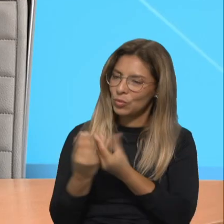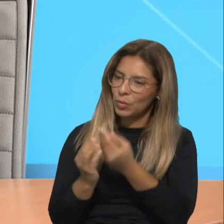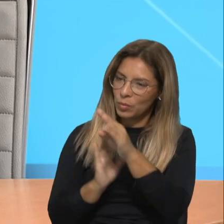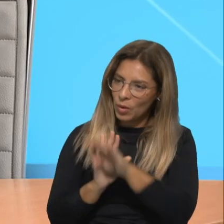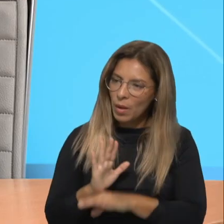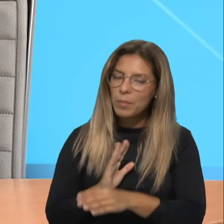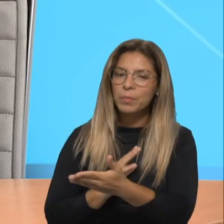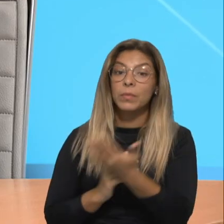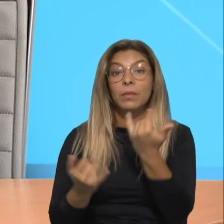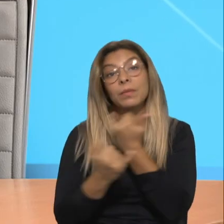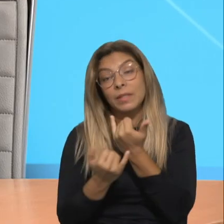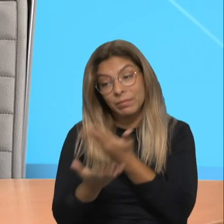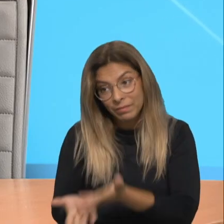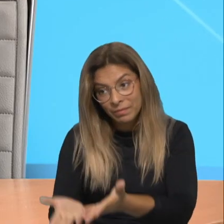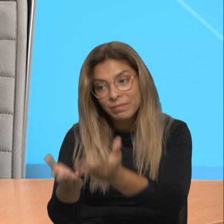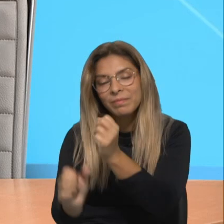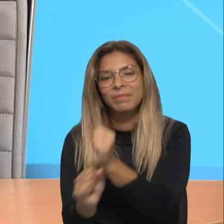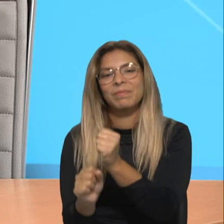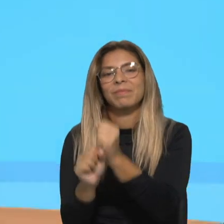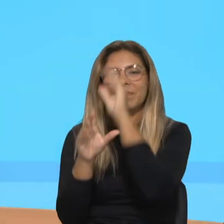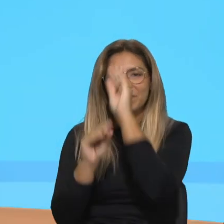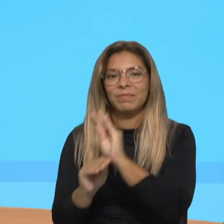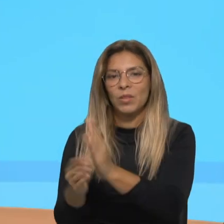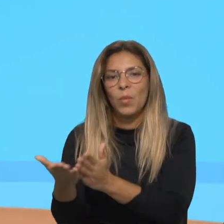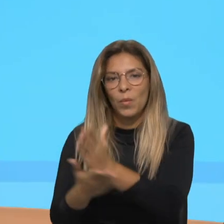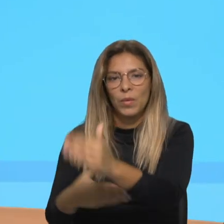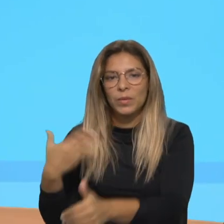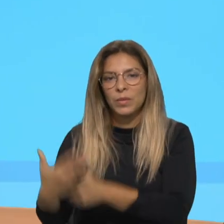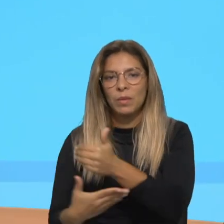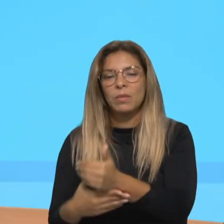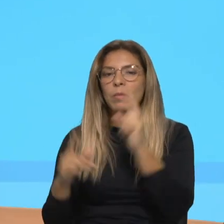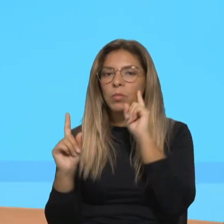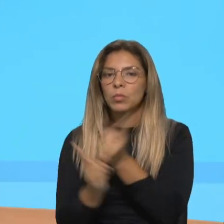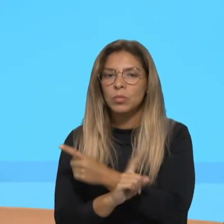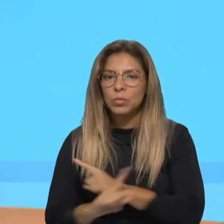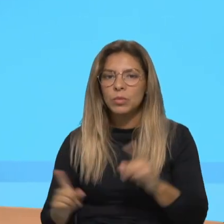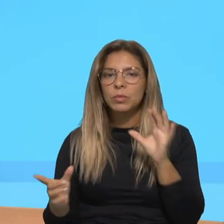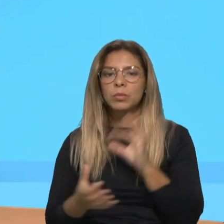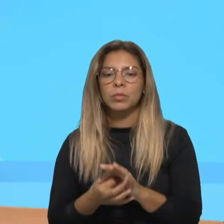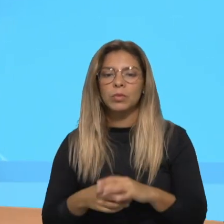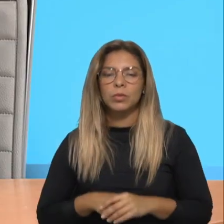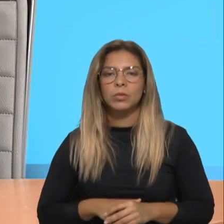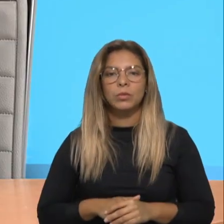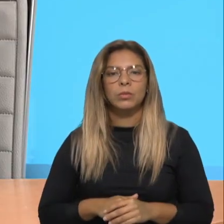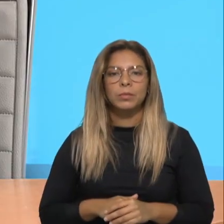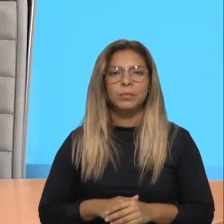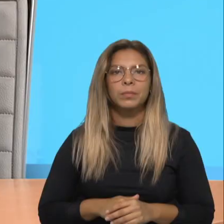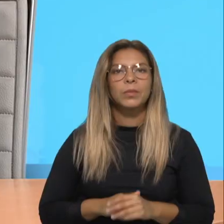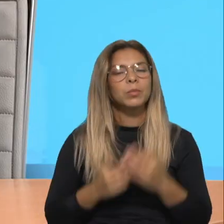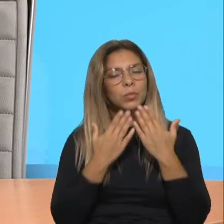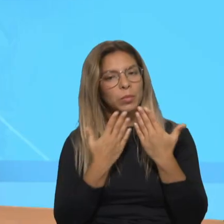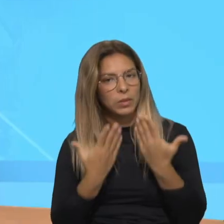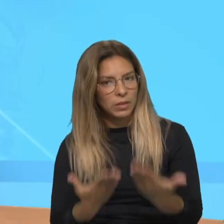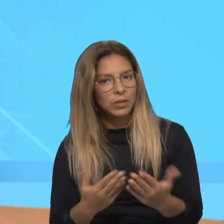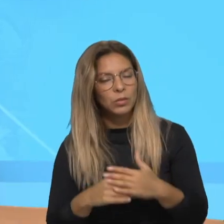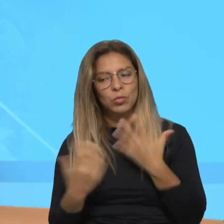e felicidades nesse trabalho de formação na arte de bem embelezar a liturgia através da música. Muito obrigado. Muito obrigado por ter estado